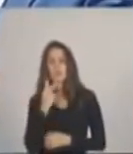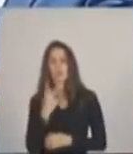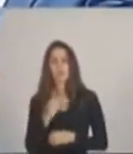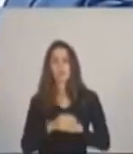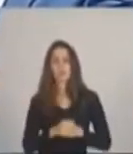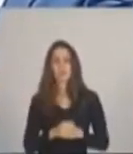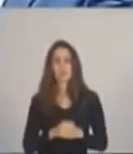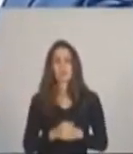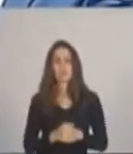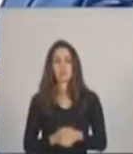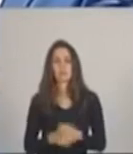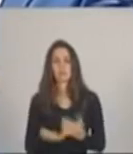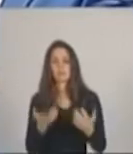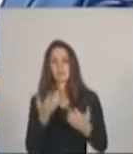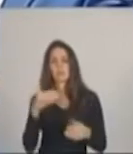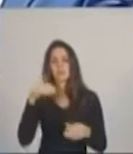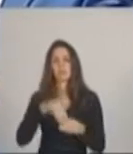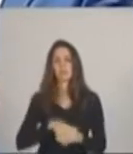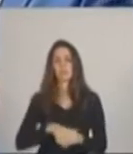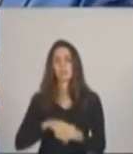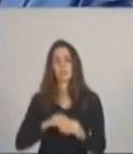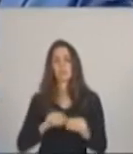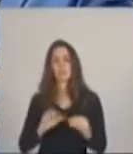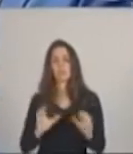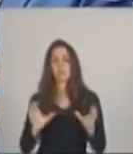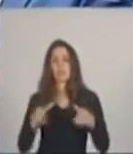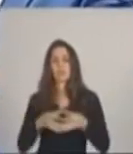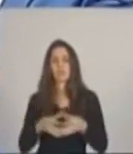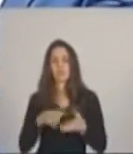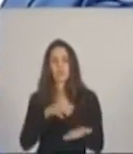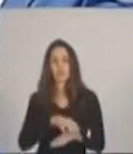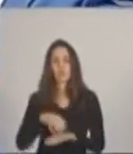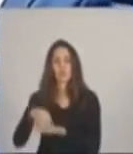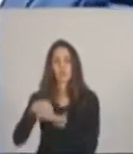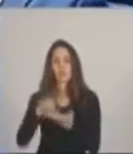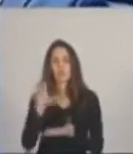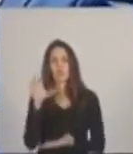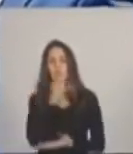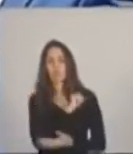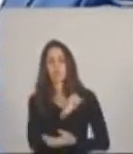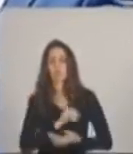vote das comarcas logo, aí a gente, como já abriu votação,